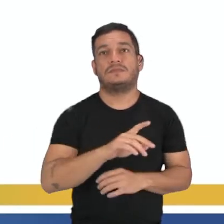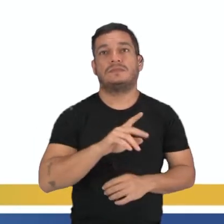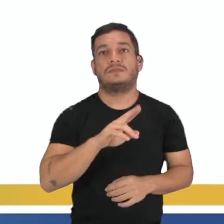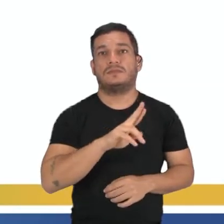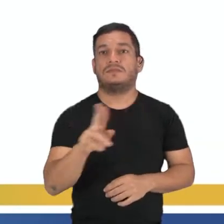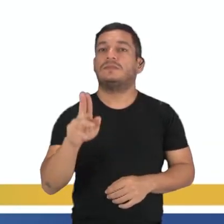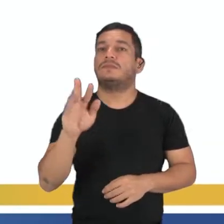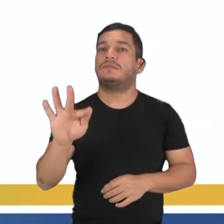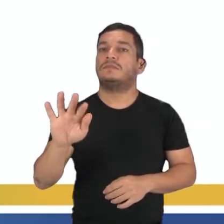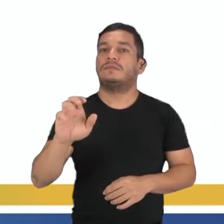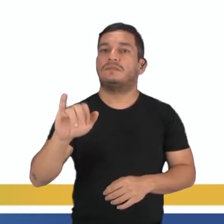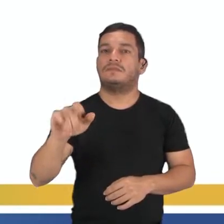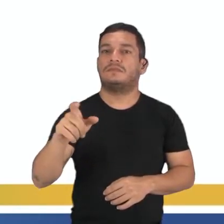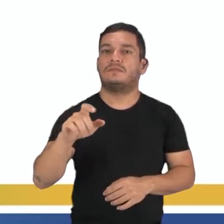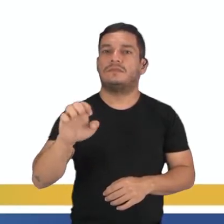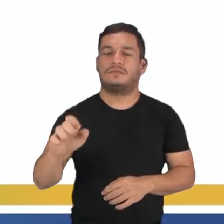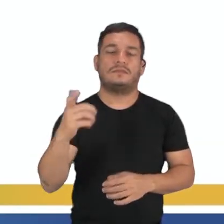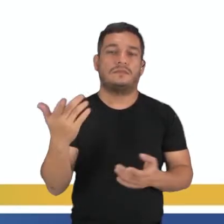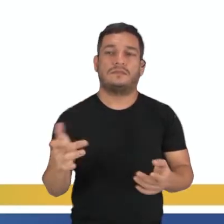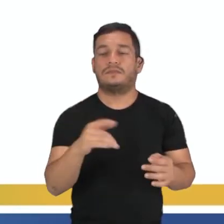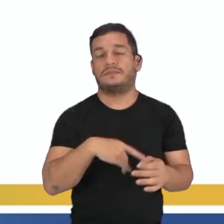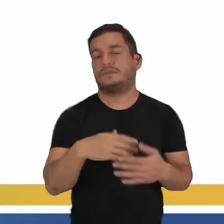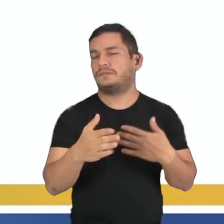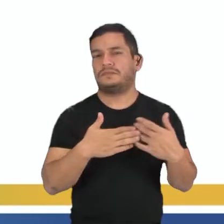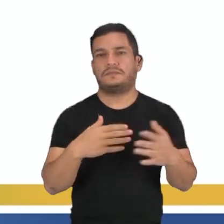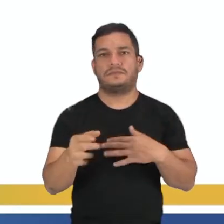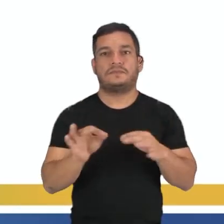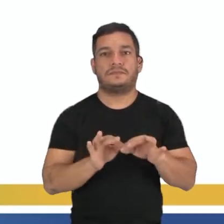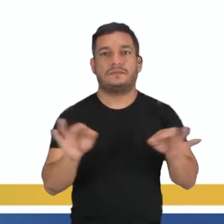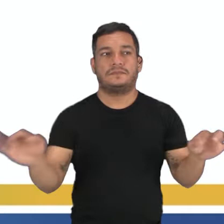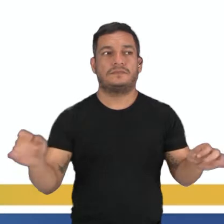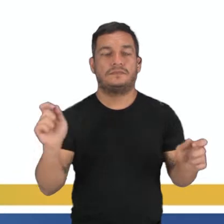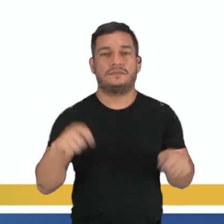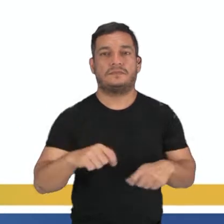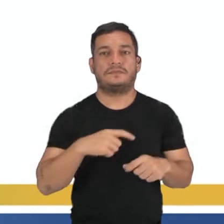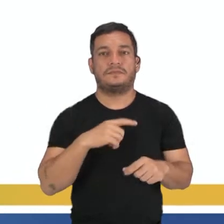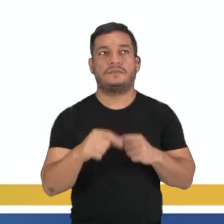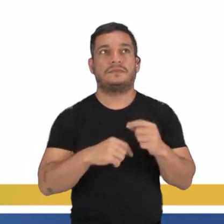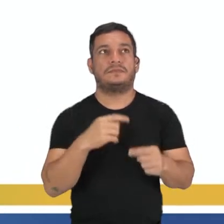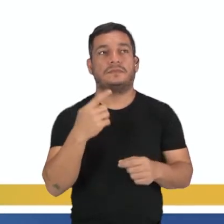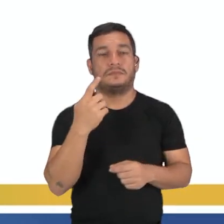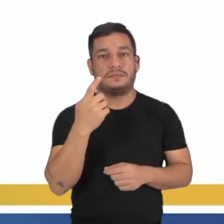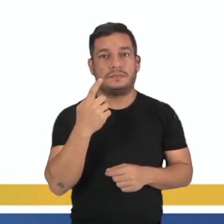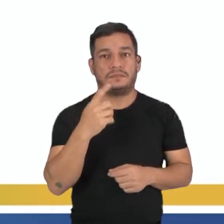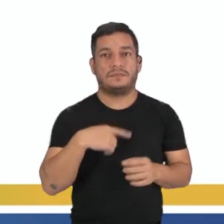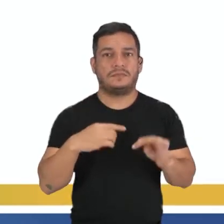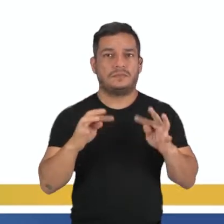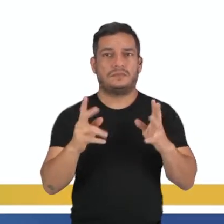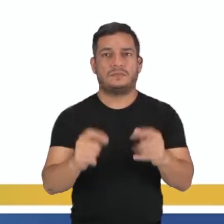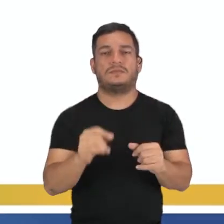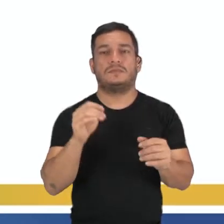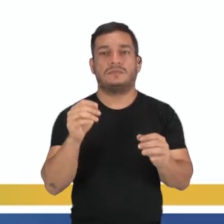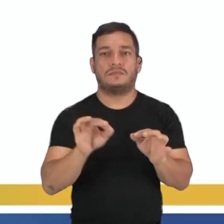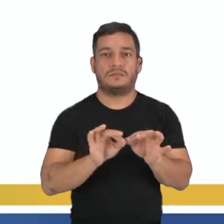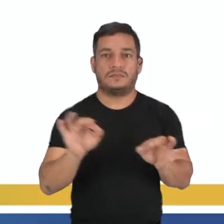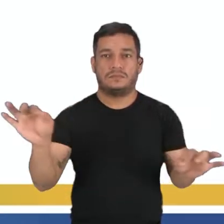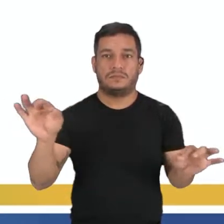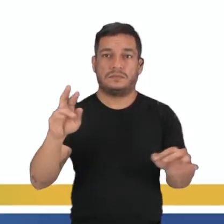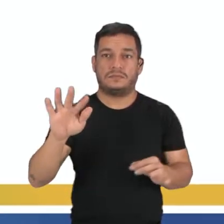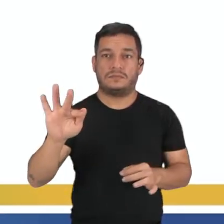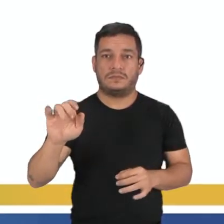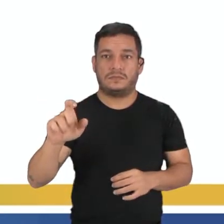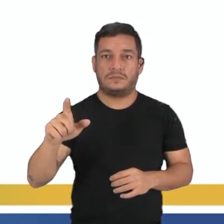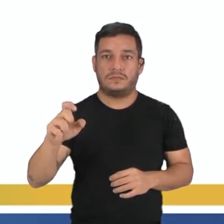conjunto de feixe. Então, quando uma reta qualquer desse plano intercepta todas as retas do